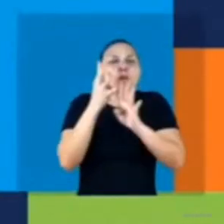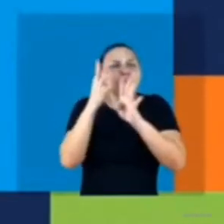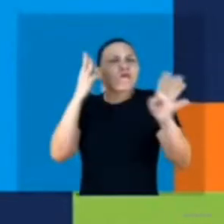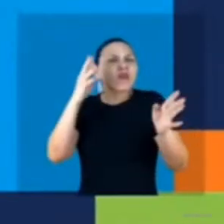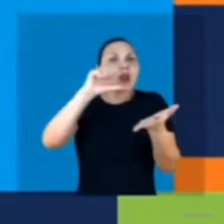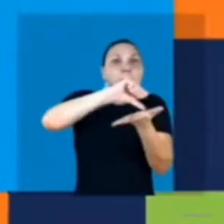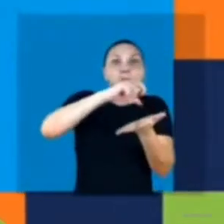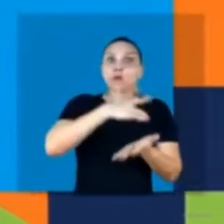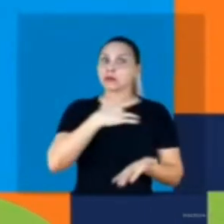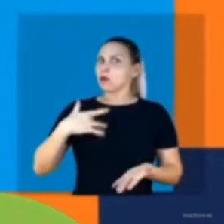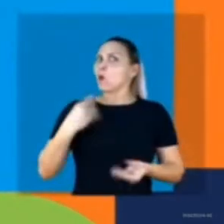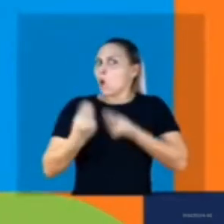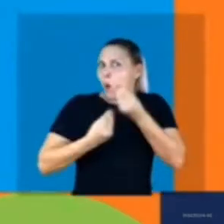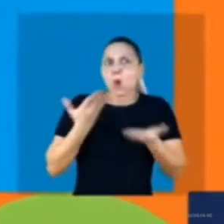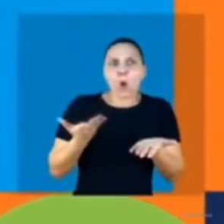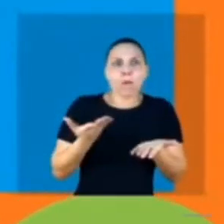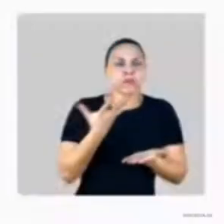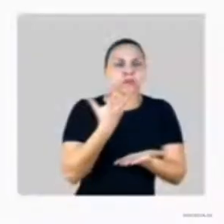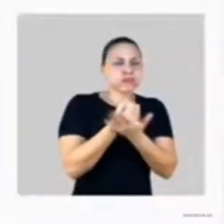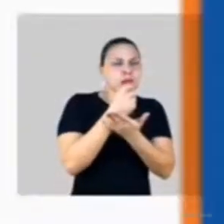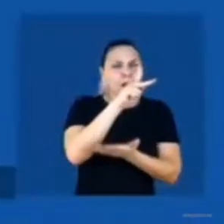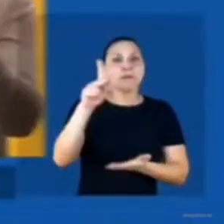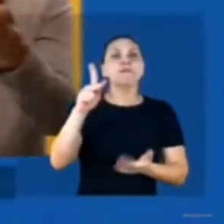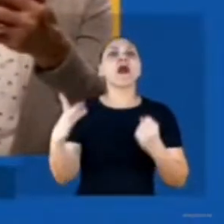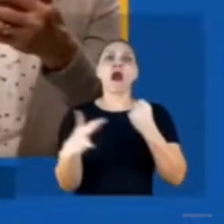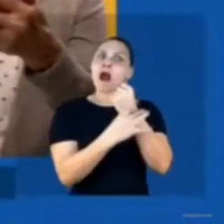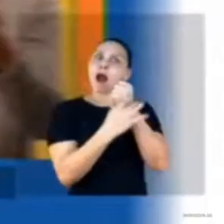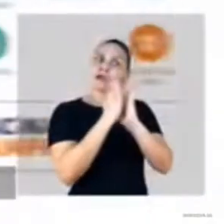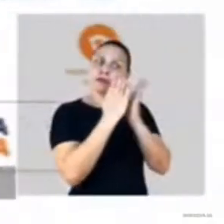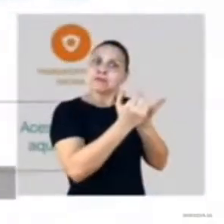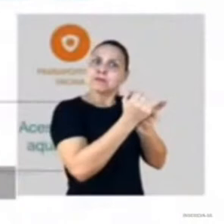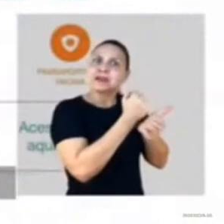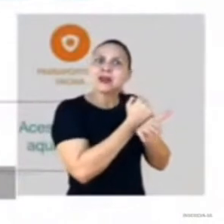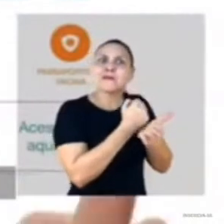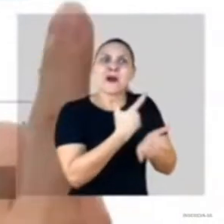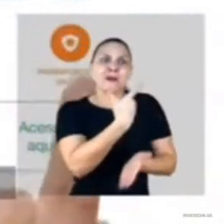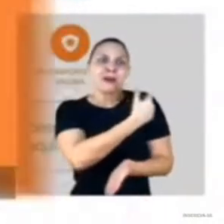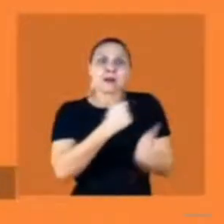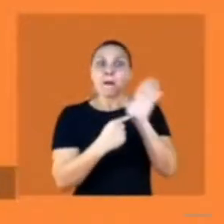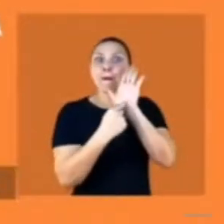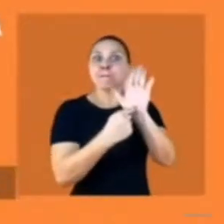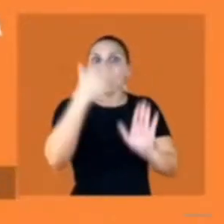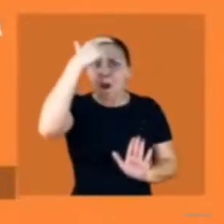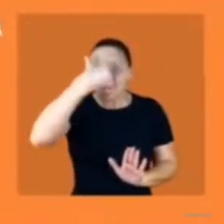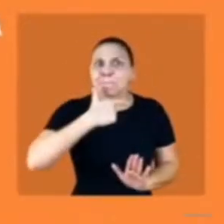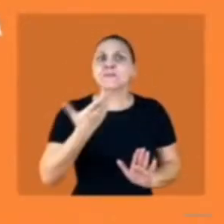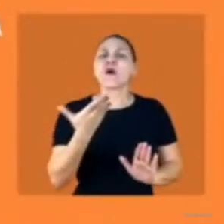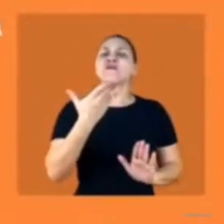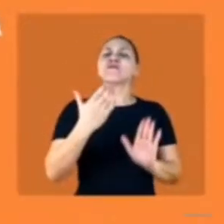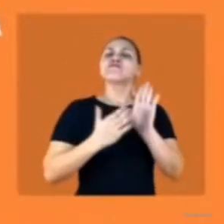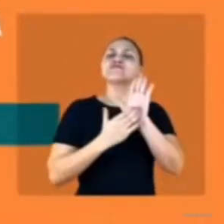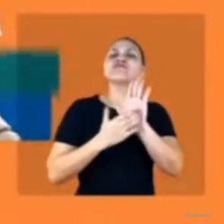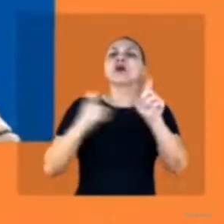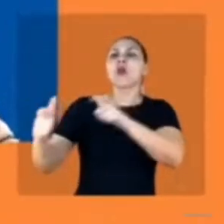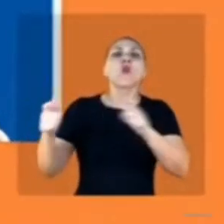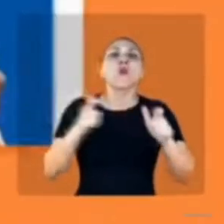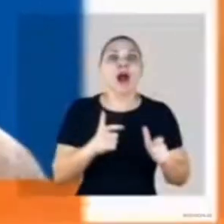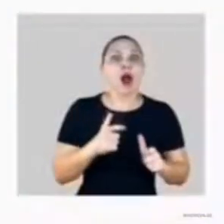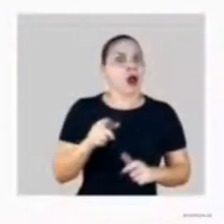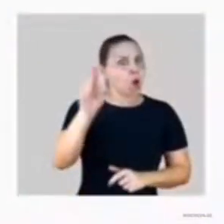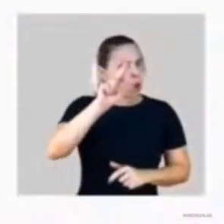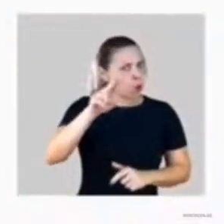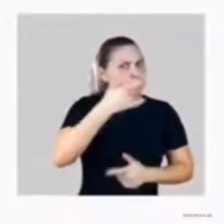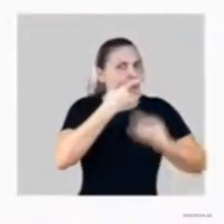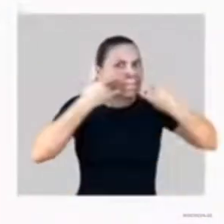também como está a fila no posto. Com o app, você também garante o seu passaporte da vacina. E não se esqueça,